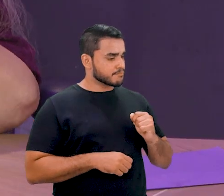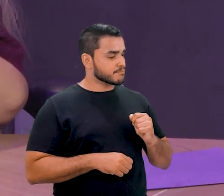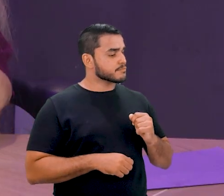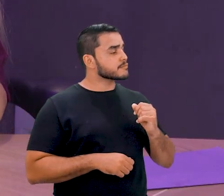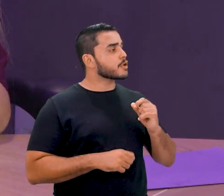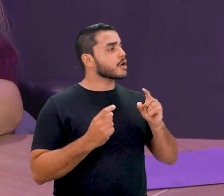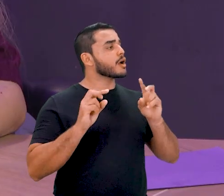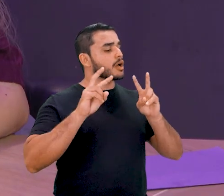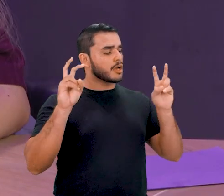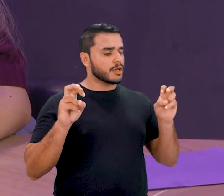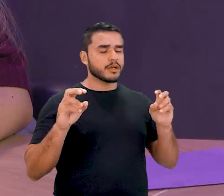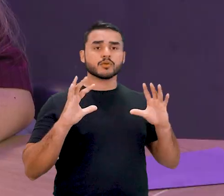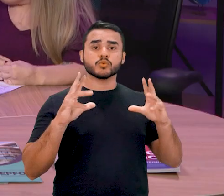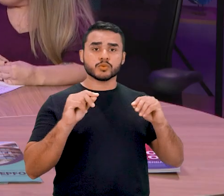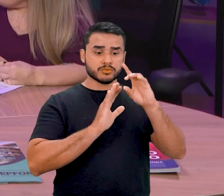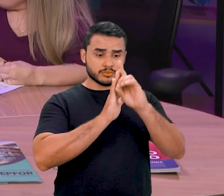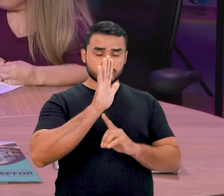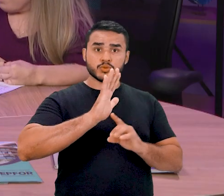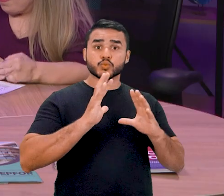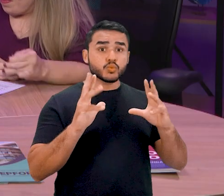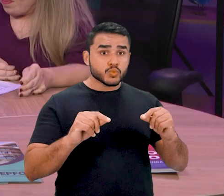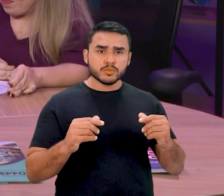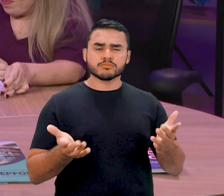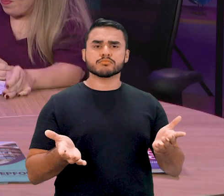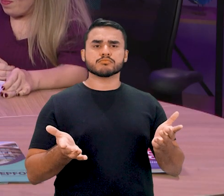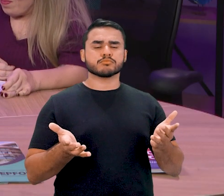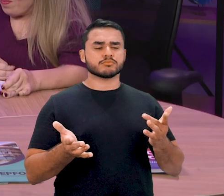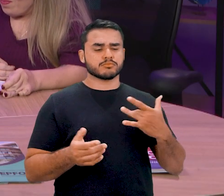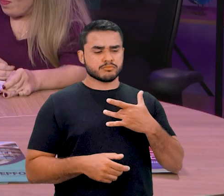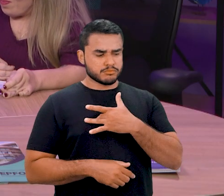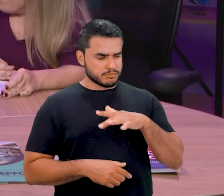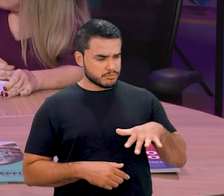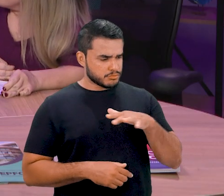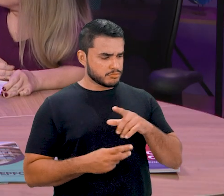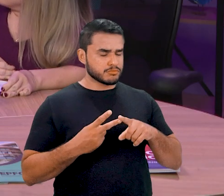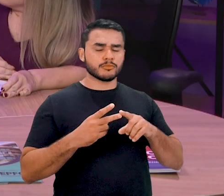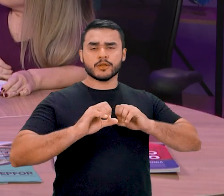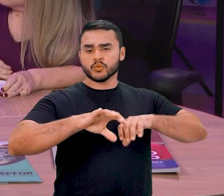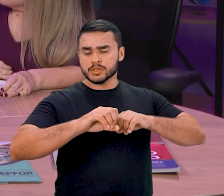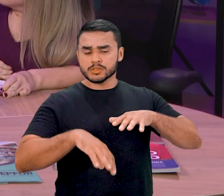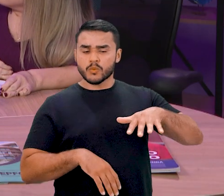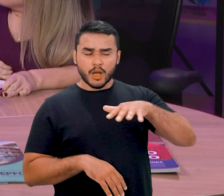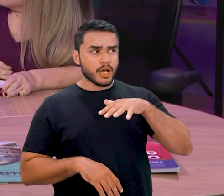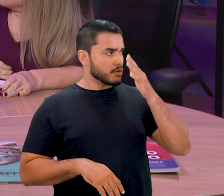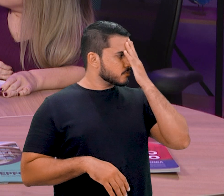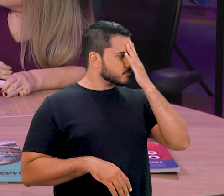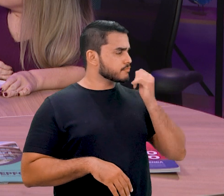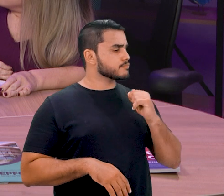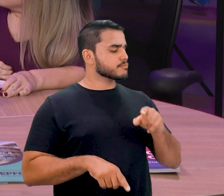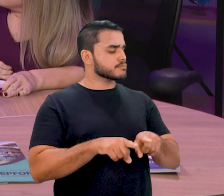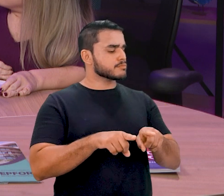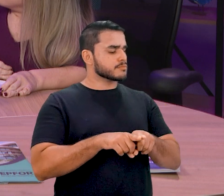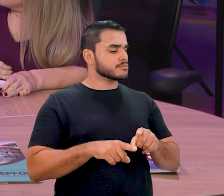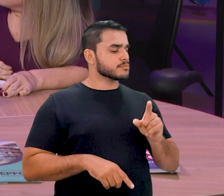essa questão do acesso a todo e qualquer espaço, com a saúde, com a educação, né? A gente fez a adesão